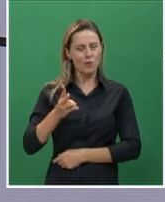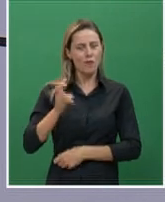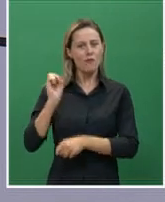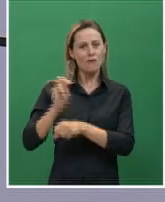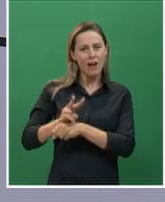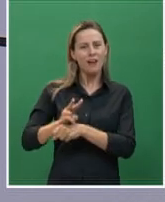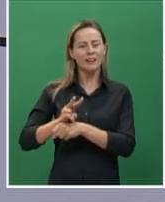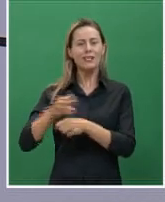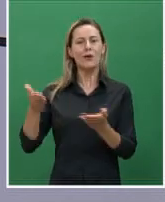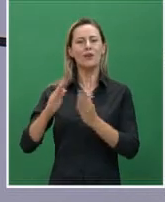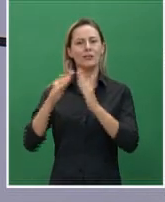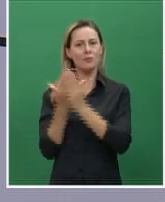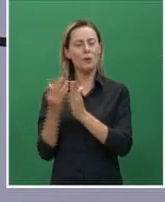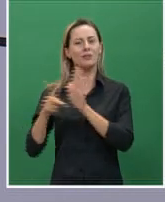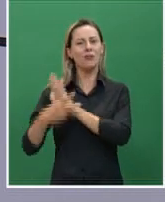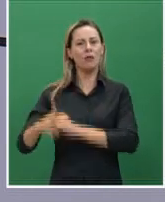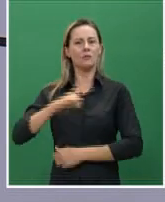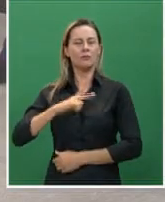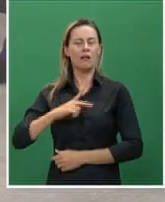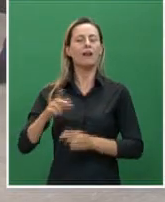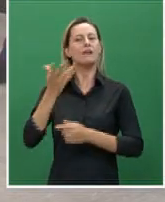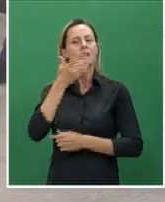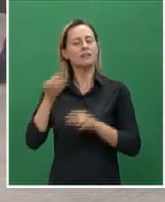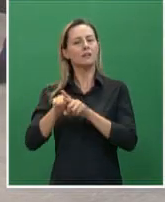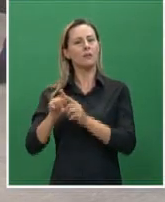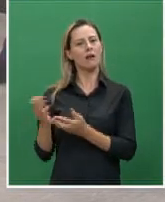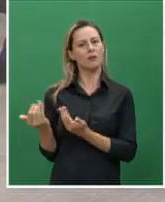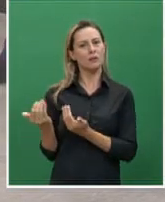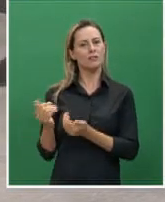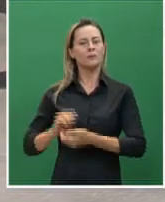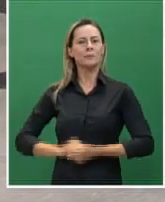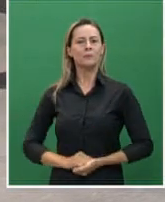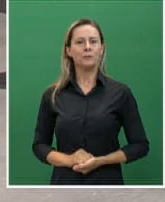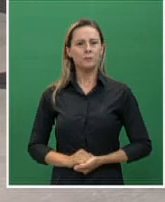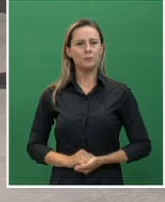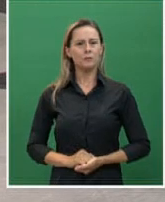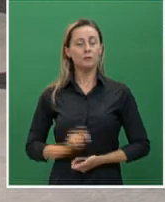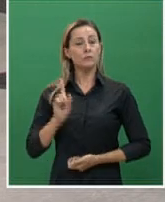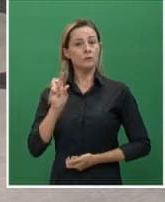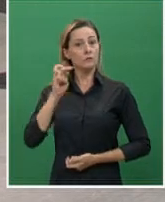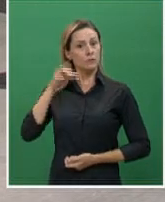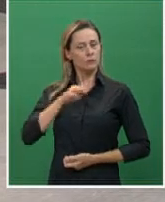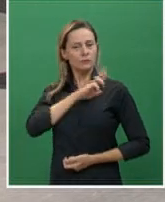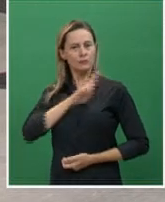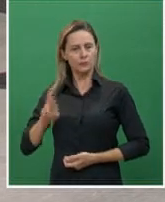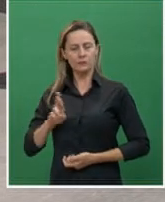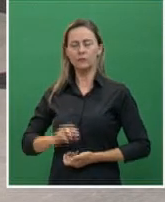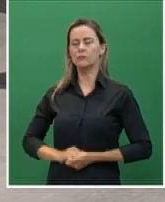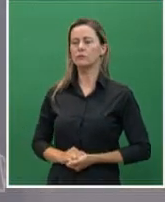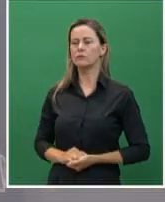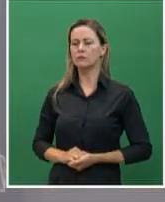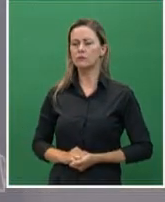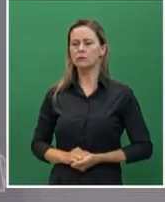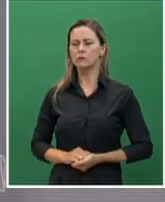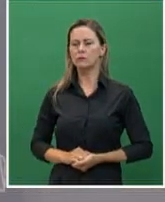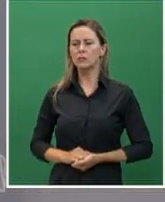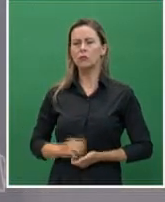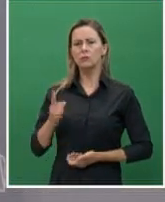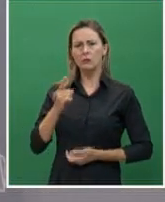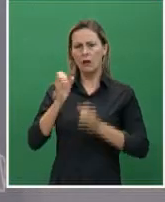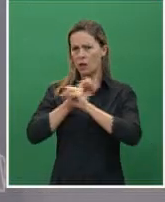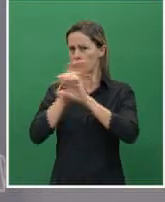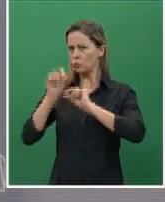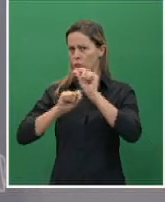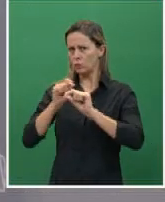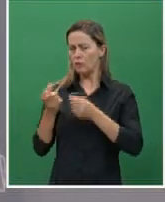privada beneficiando as nossas crianças e adolescentes e em um minuto de réplica candidato não quero deixar claro para você transar acompanhando que